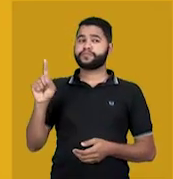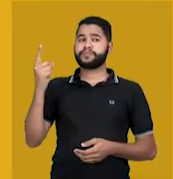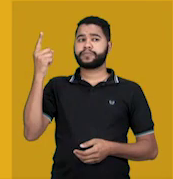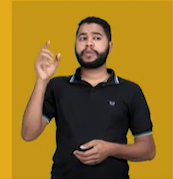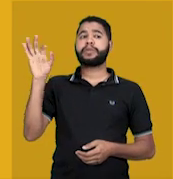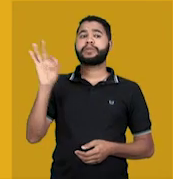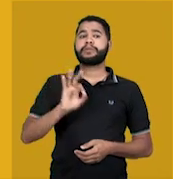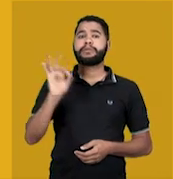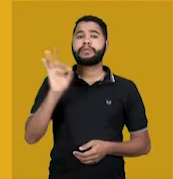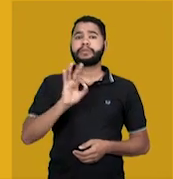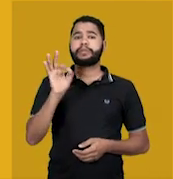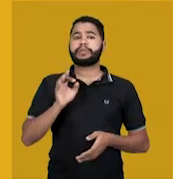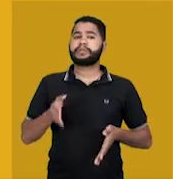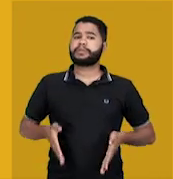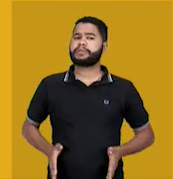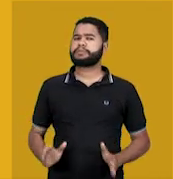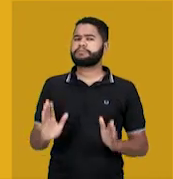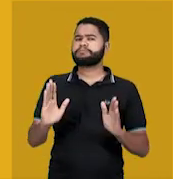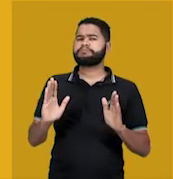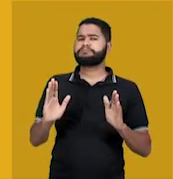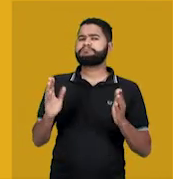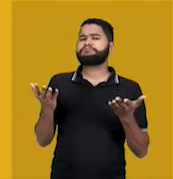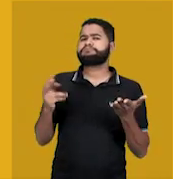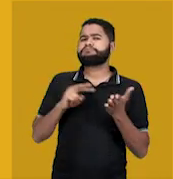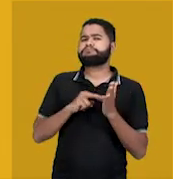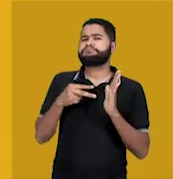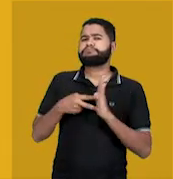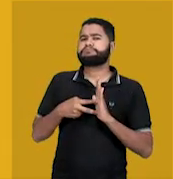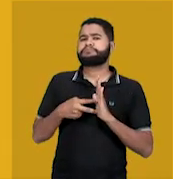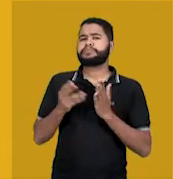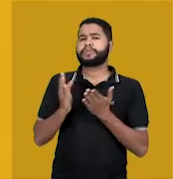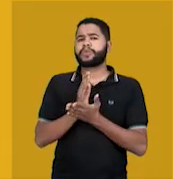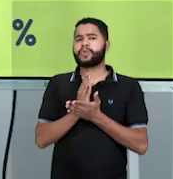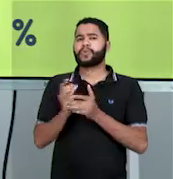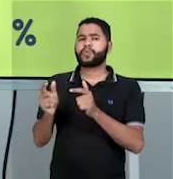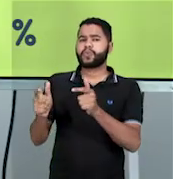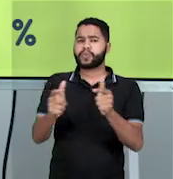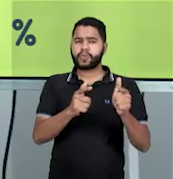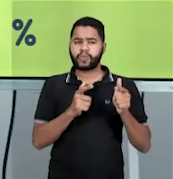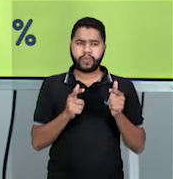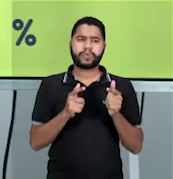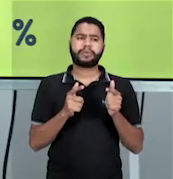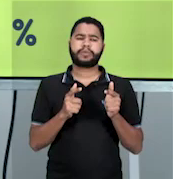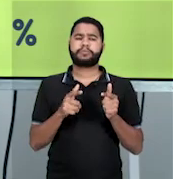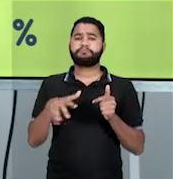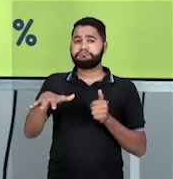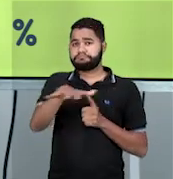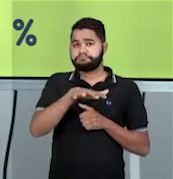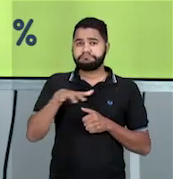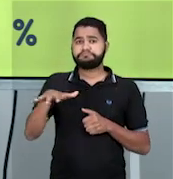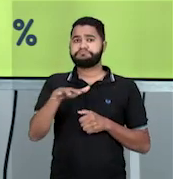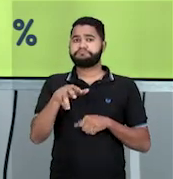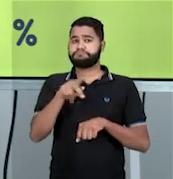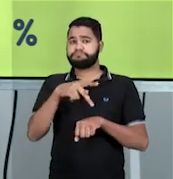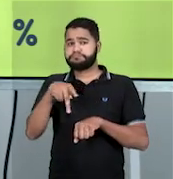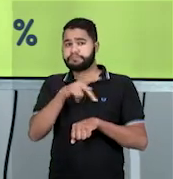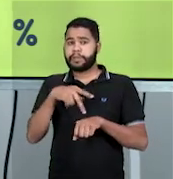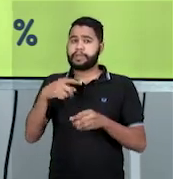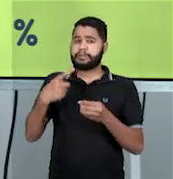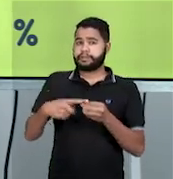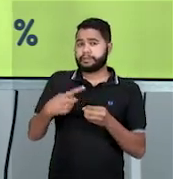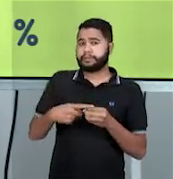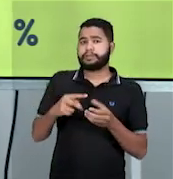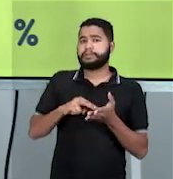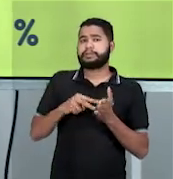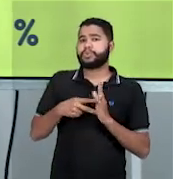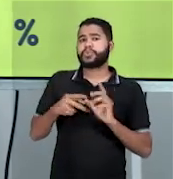de natalidade. O que significa falar de taxa de natalidade em determinado lugar, de uma determinada região, de determinado país, cidade? O